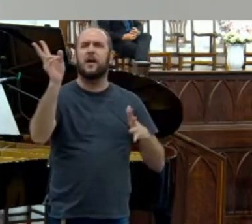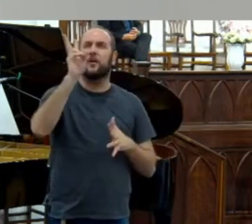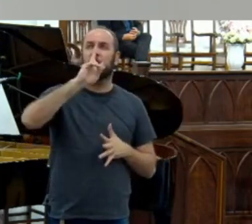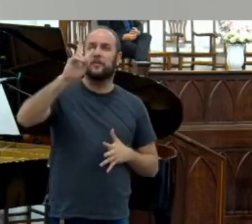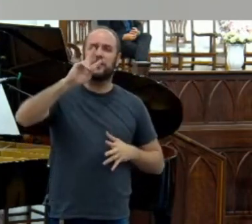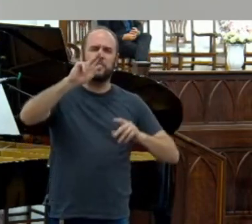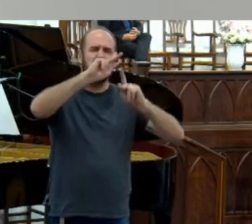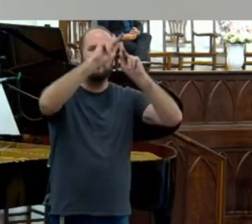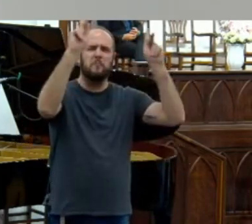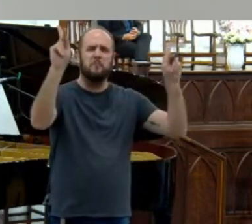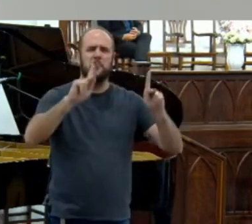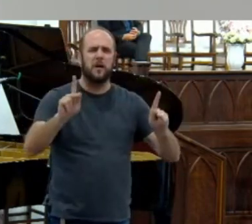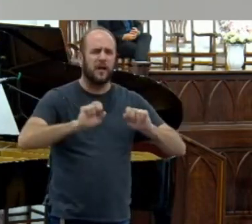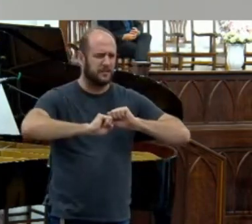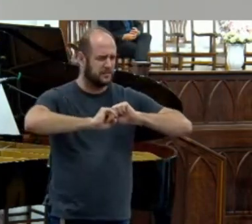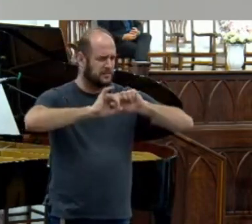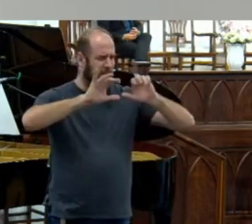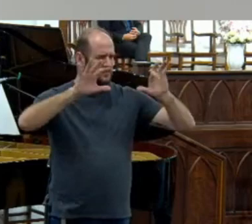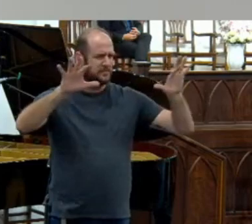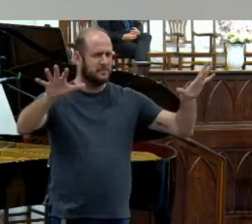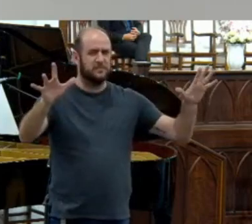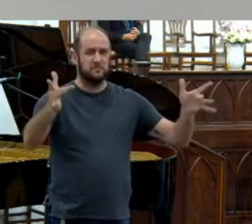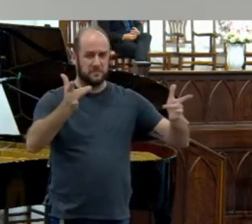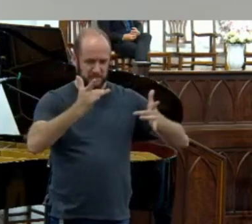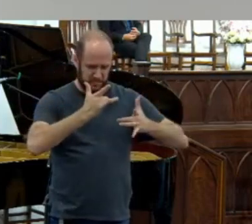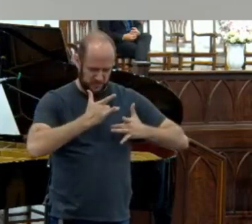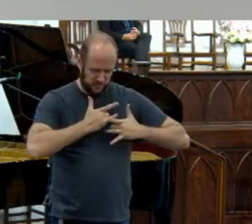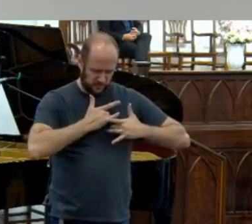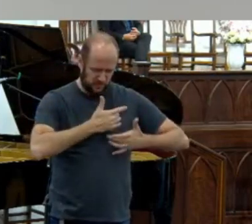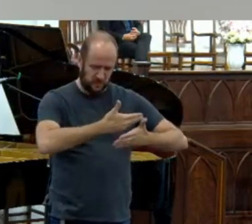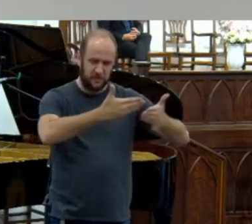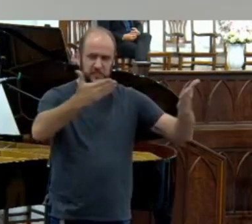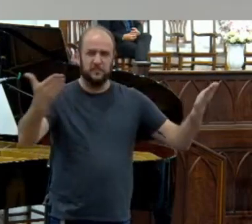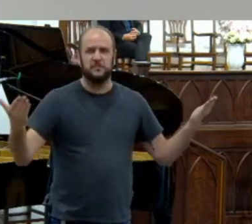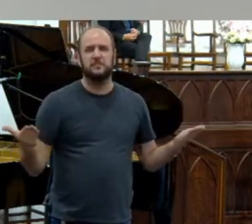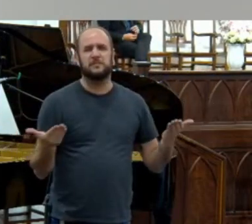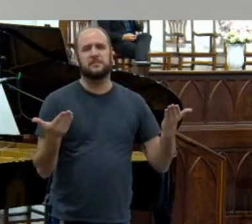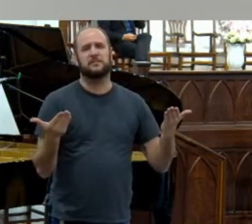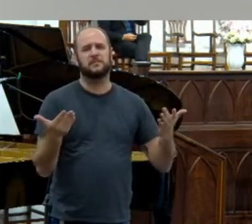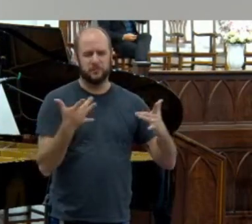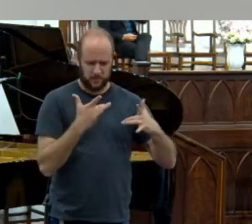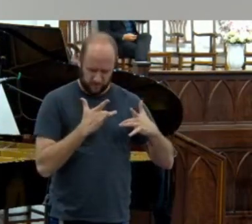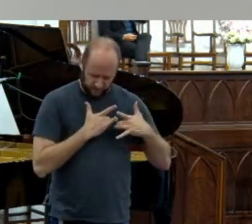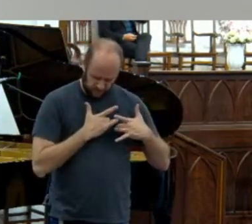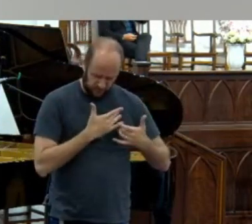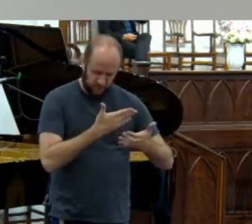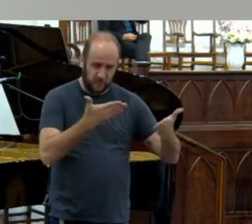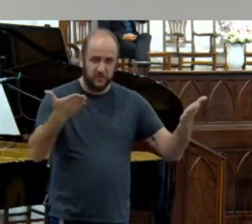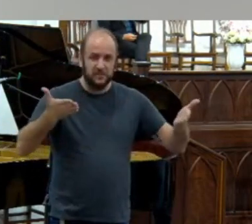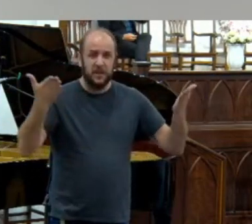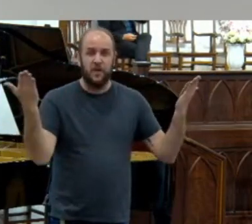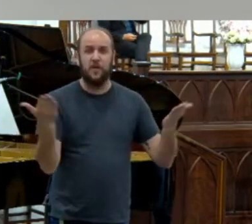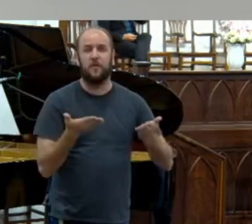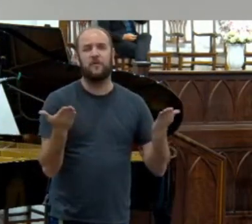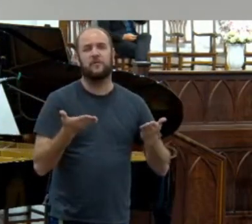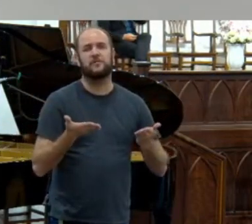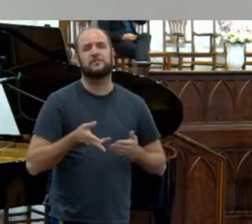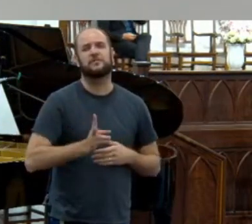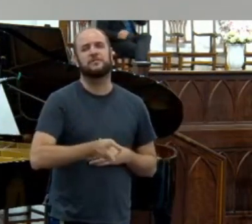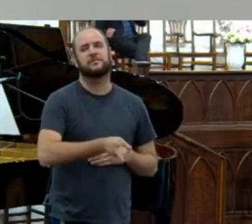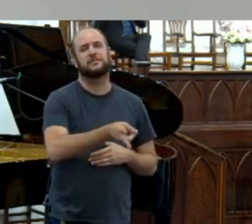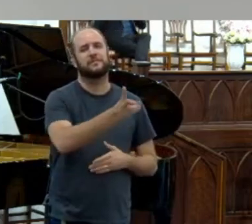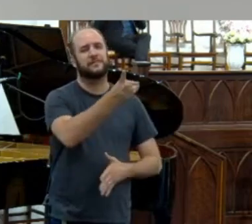você e lhe dê a paz. E tenha misericórdia de você, se compadeça de você hoje e para